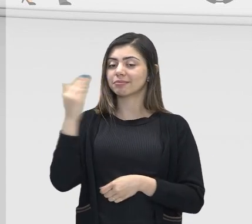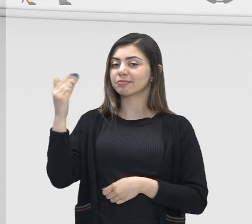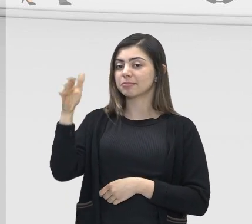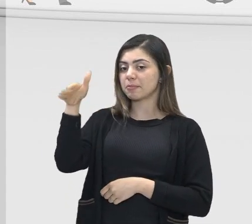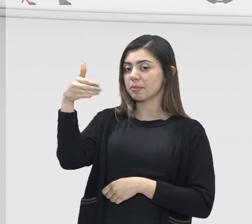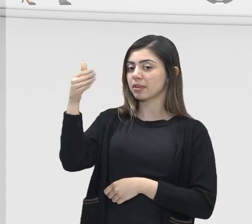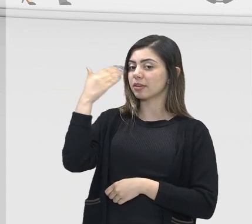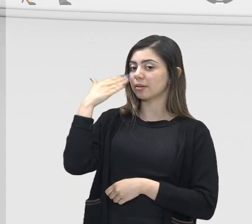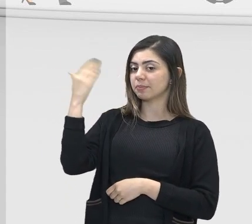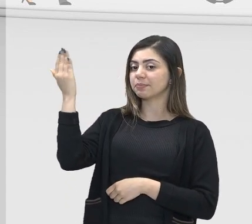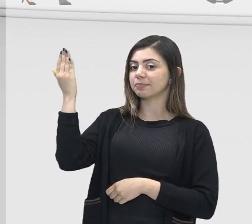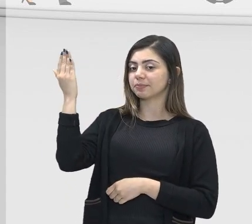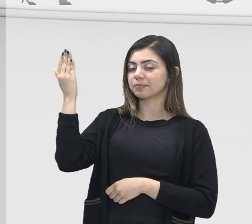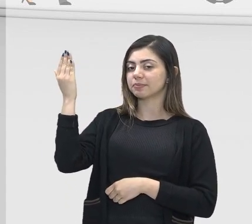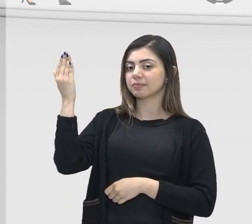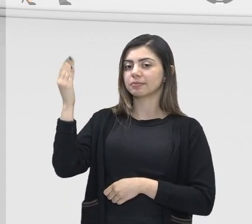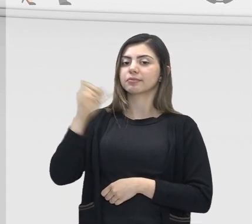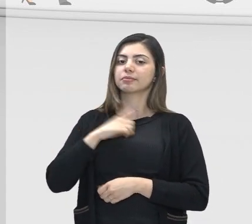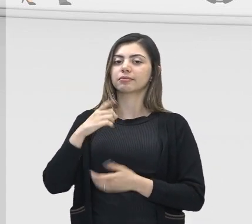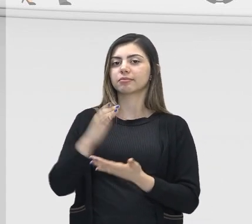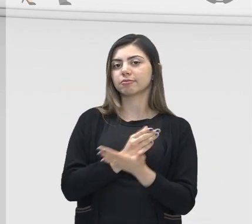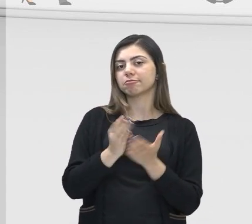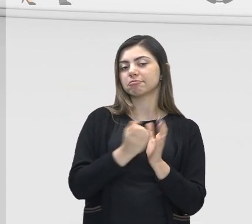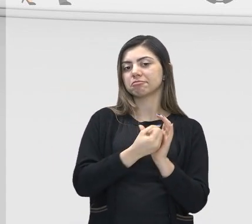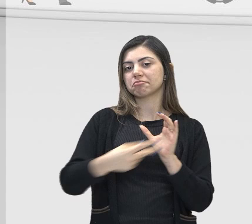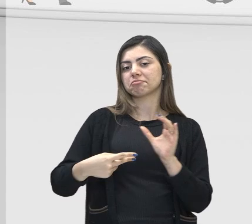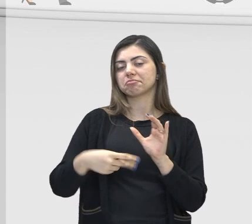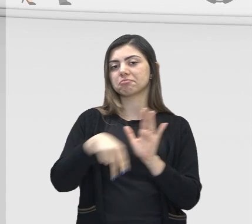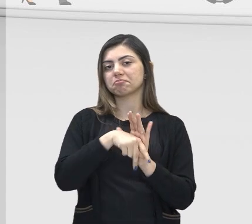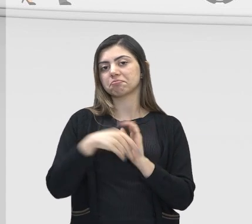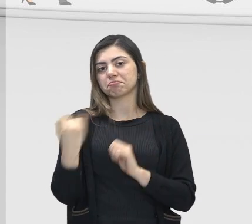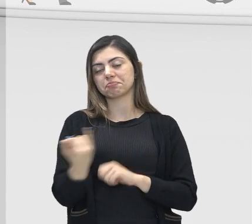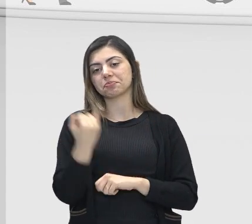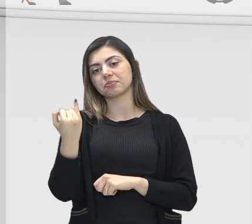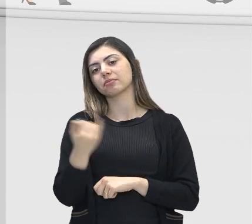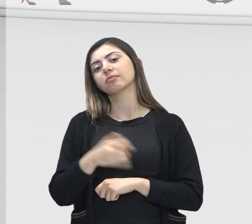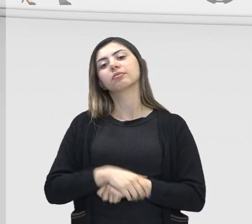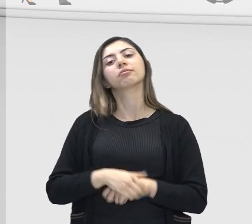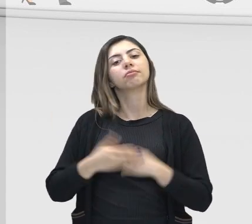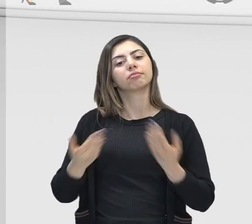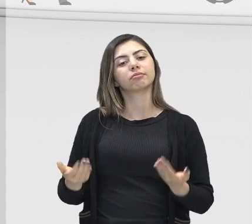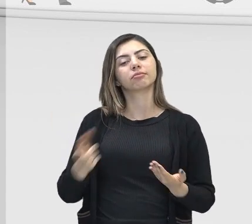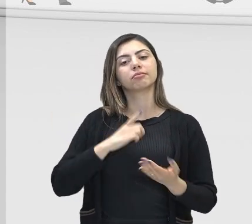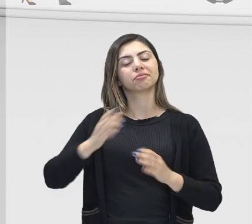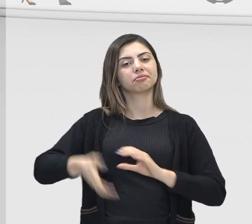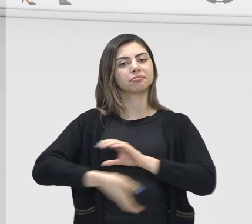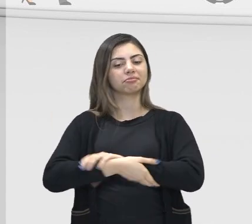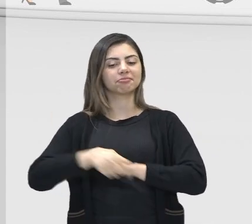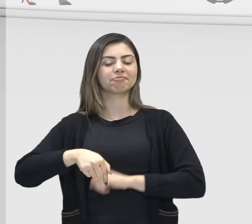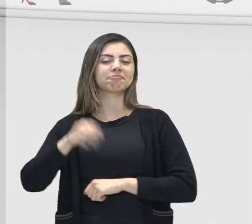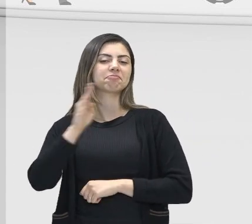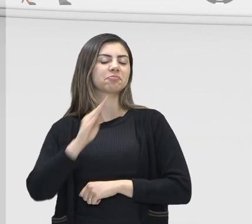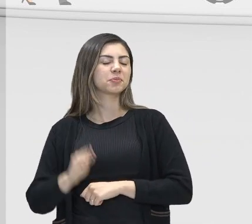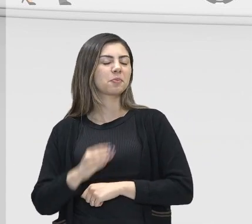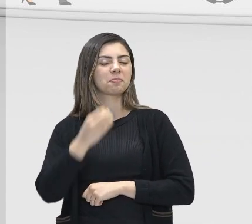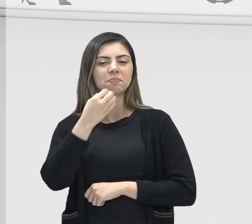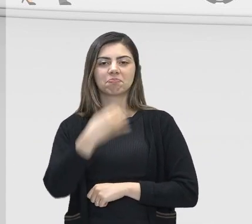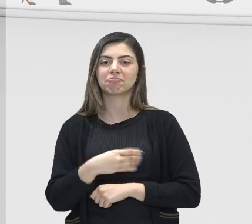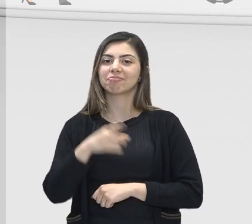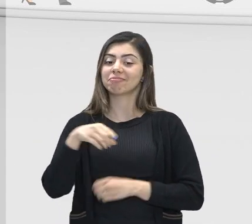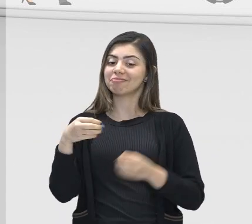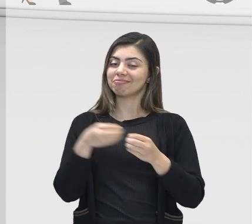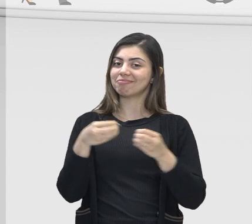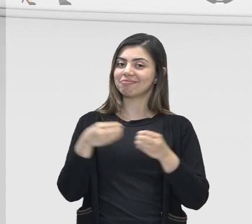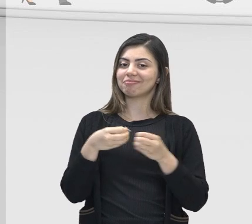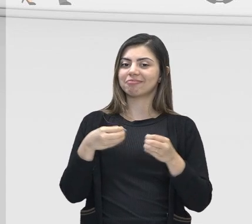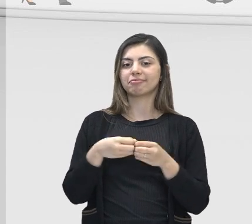gente está vendo, né? Tem ali alguns elementos importantes, tem ali uma parceria com o Brasil muito grande, é um país vizinho nosso e que